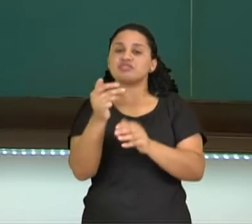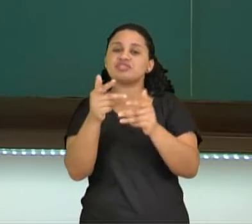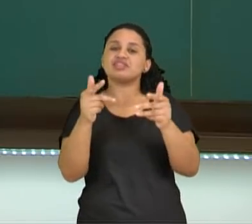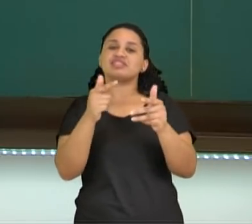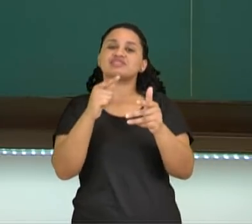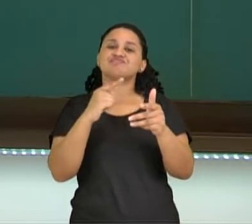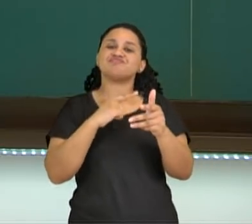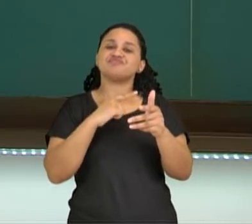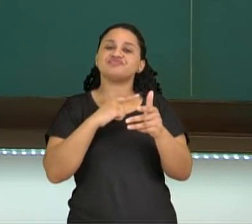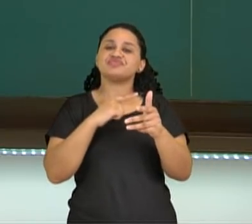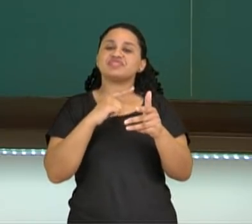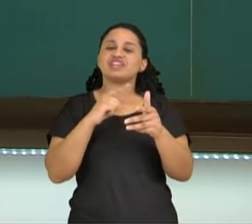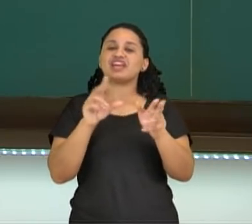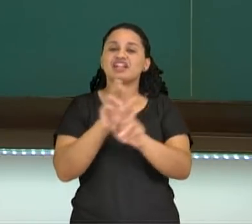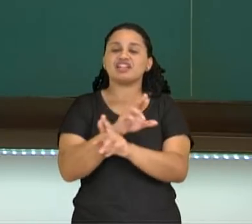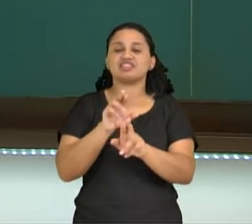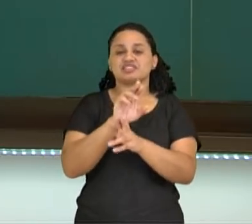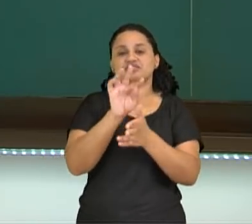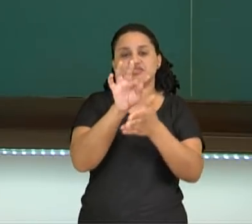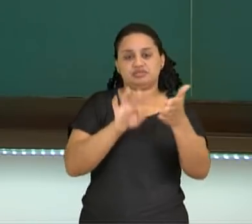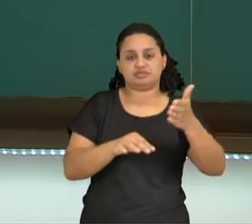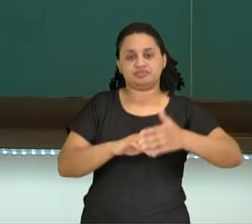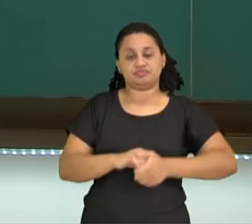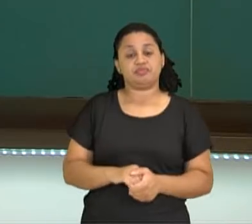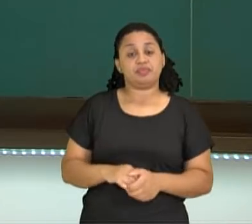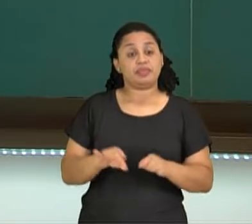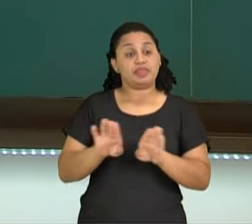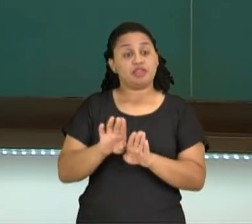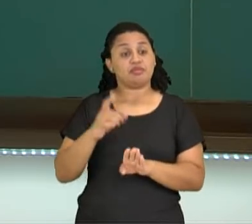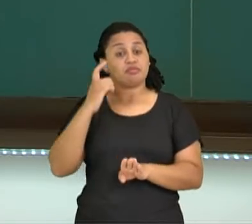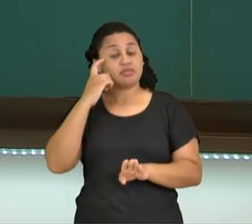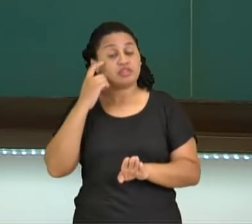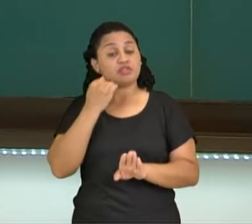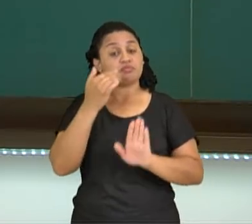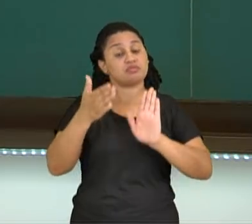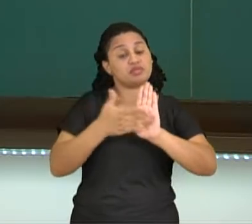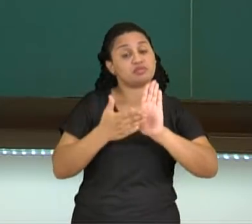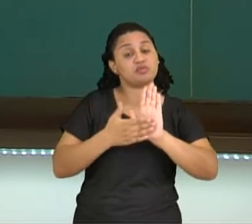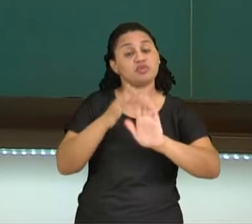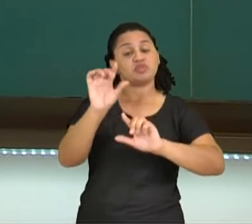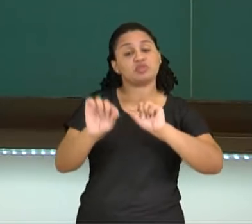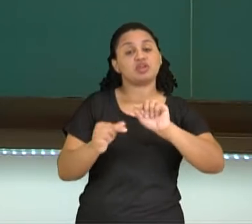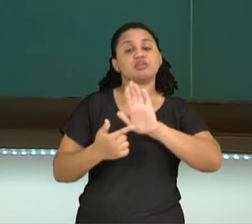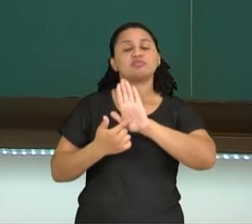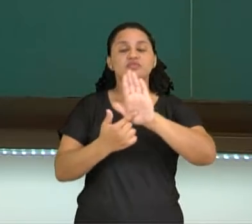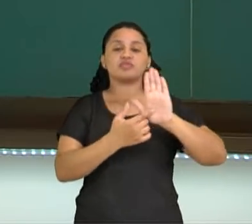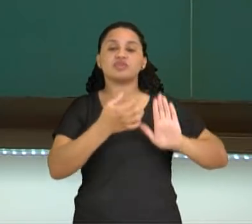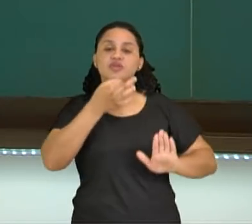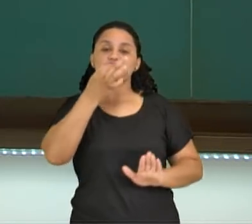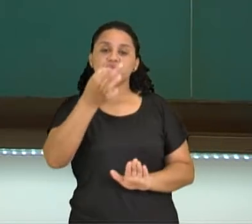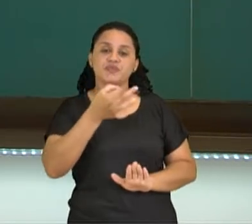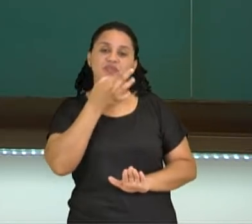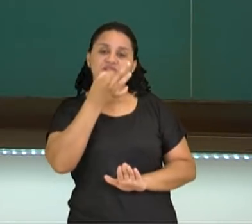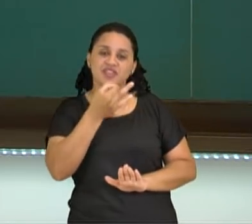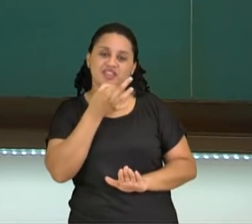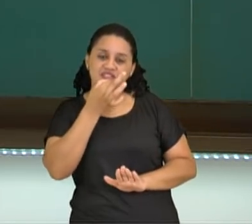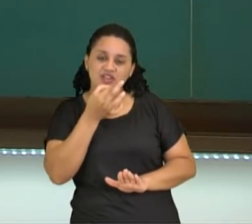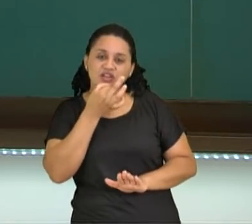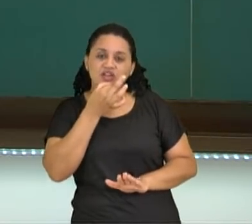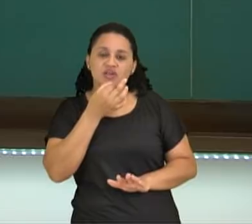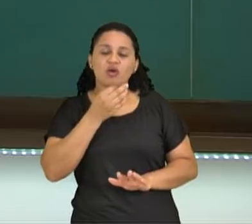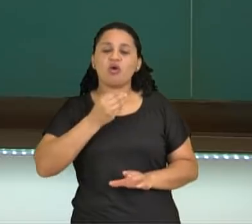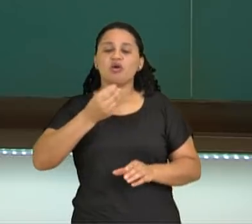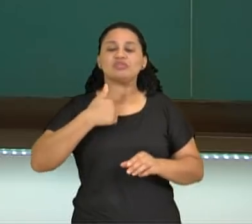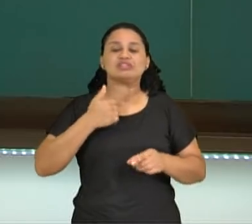Tá? Também pensamos em uma proposta de exposição de opinião de forma oral, ou seja,